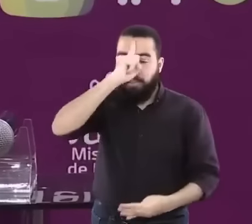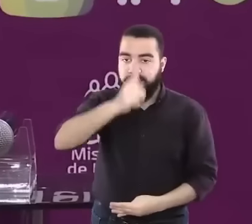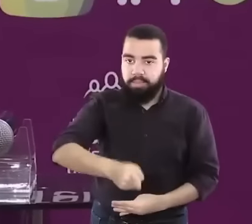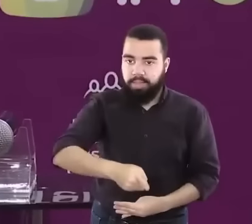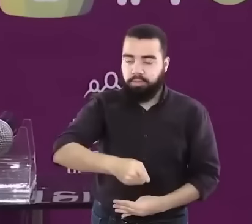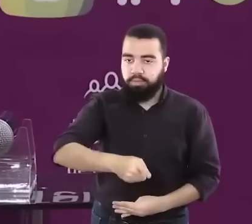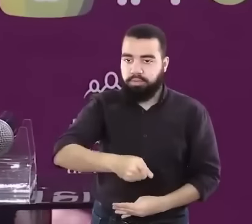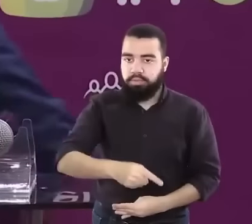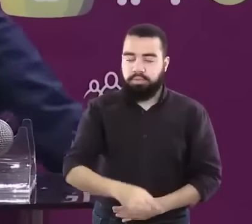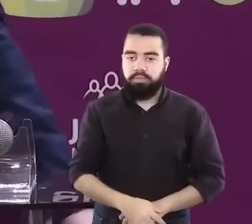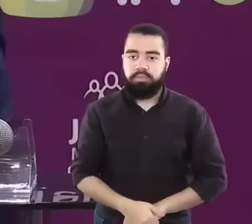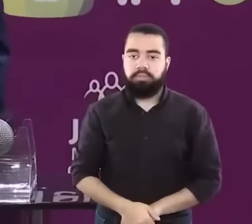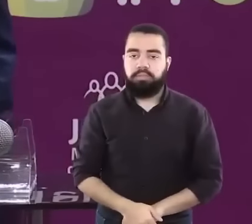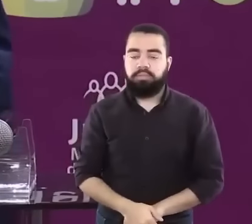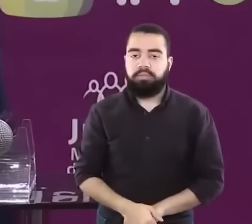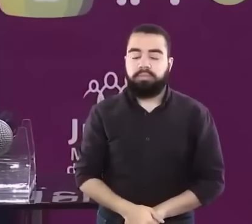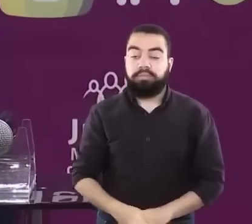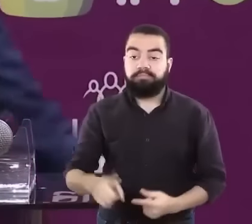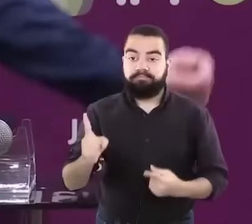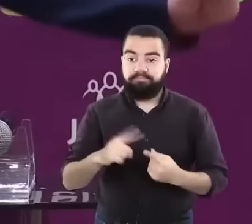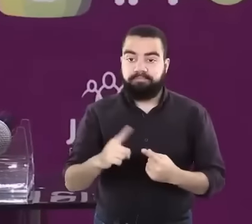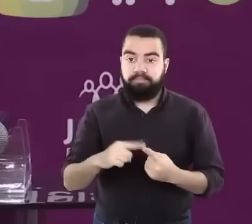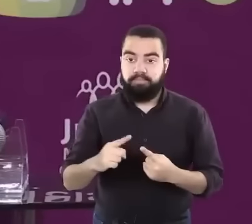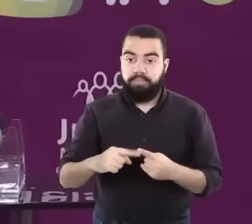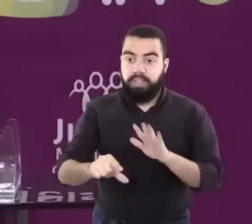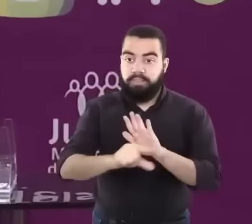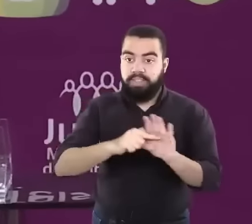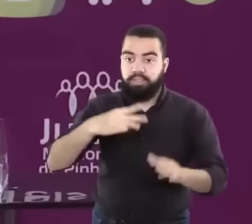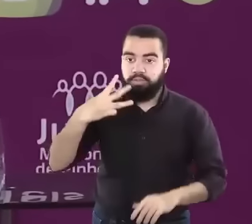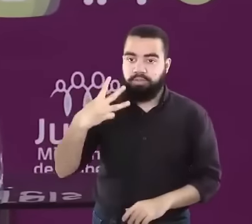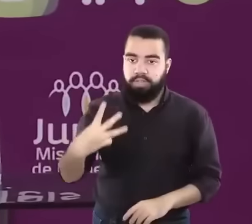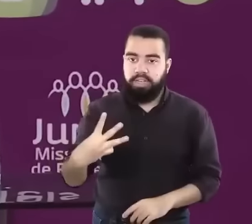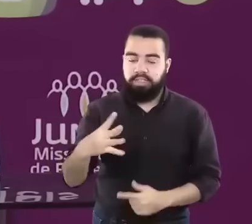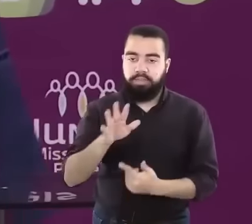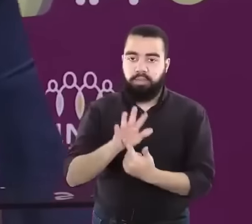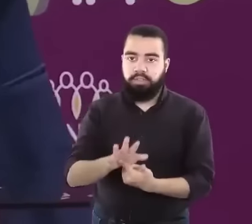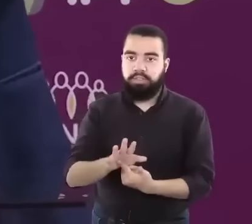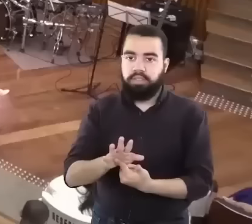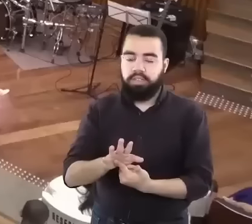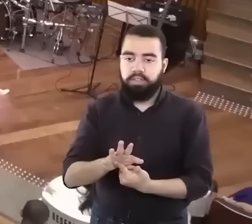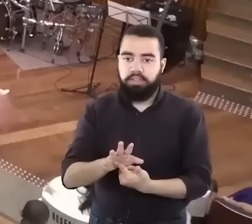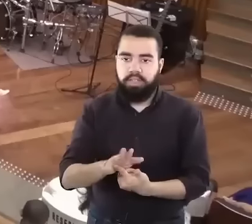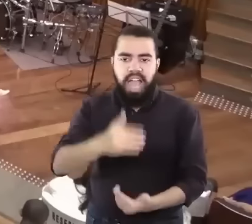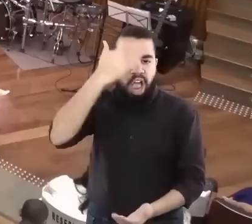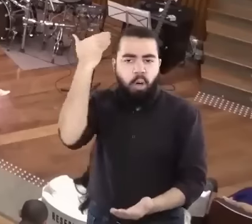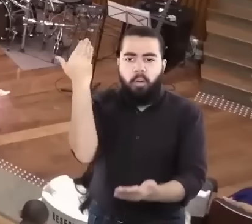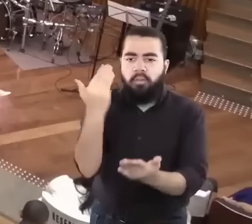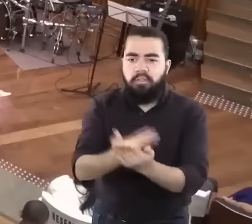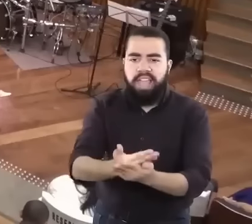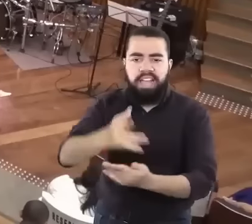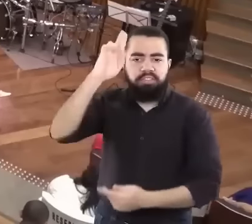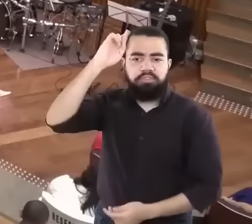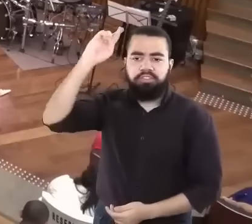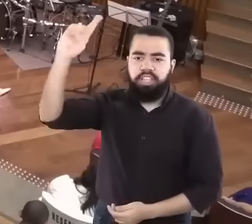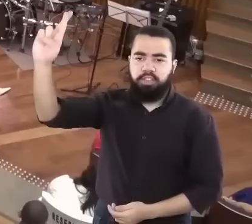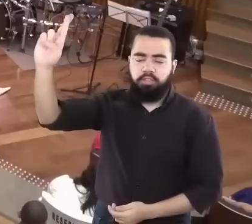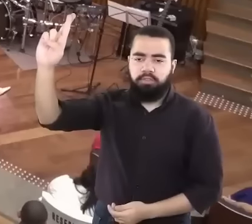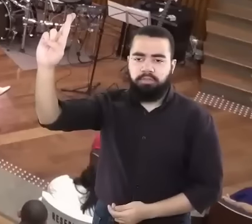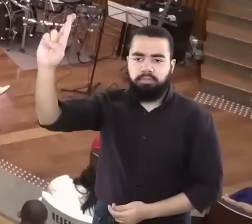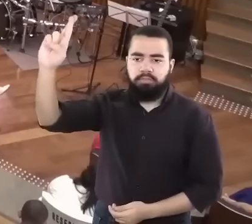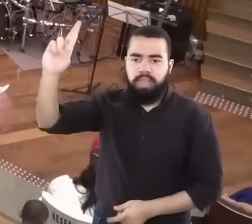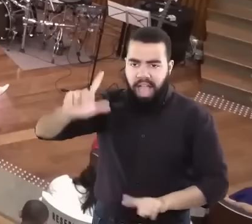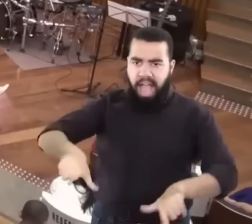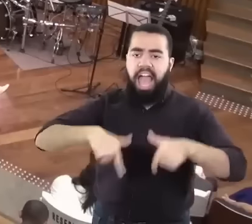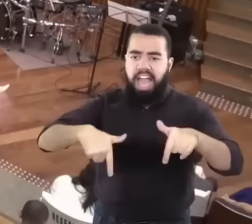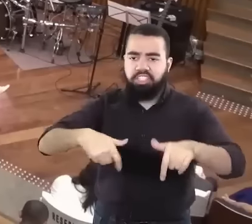positivos ele começa no Versículo 3 vamos juntos que que diz aí Confia no Senhor e faz